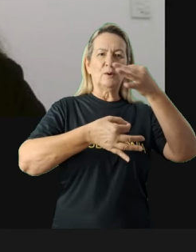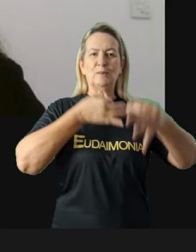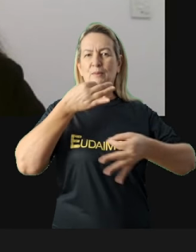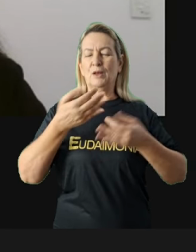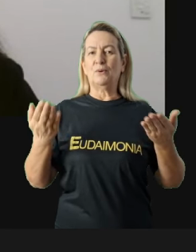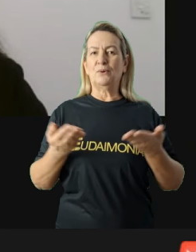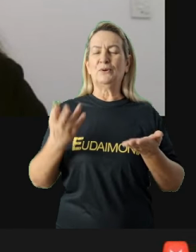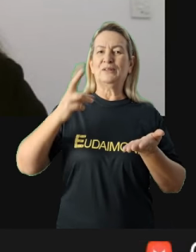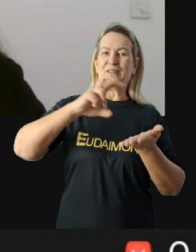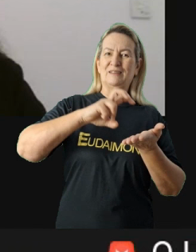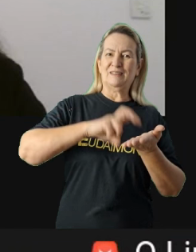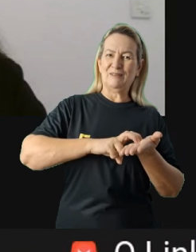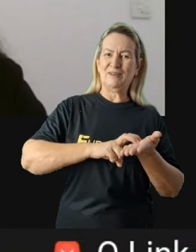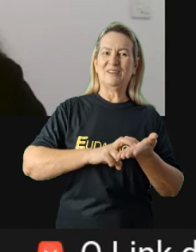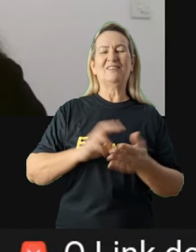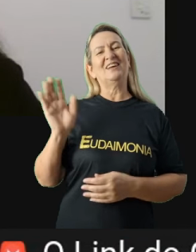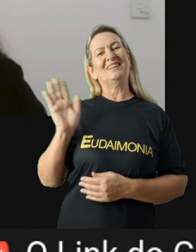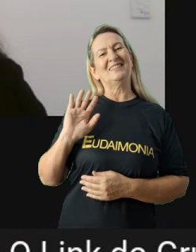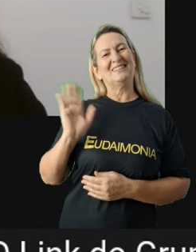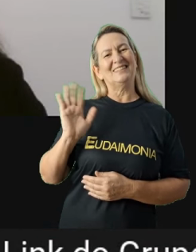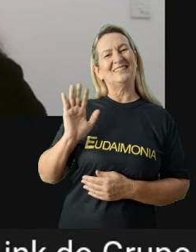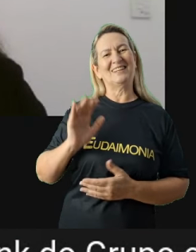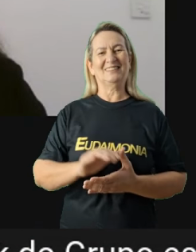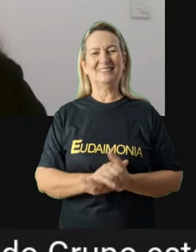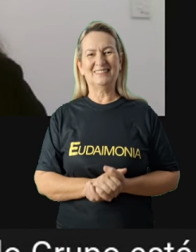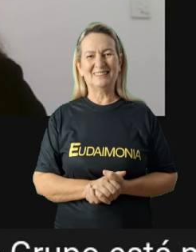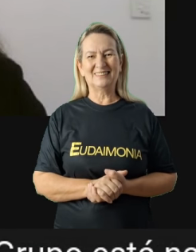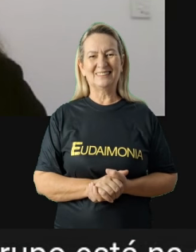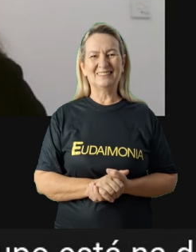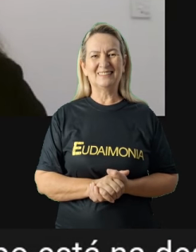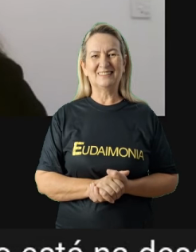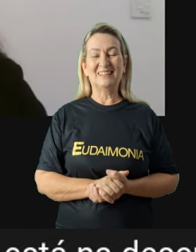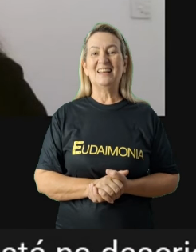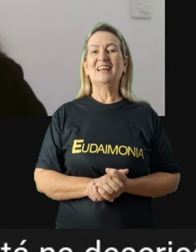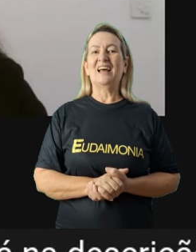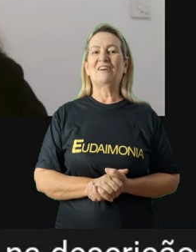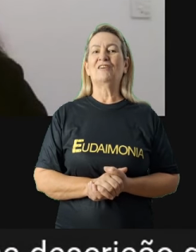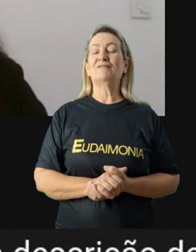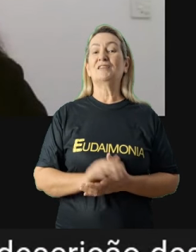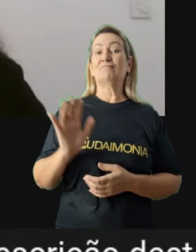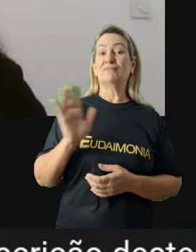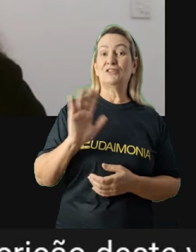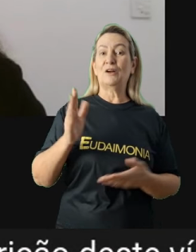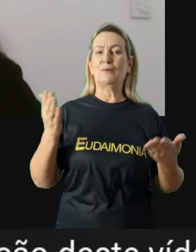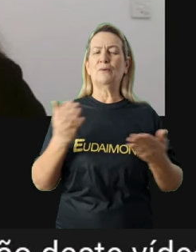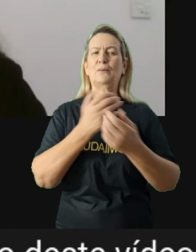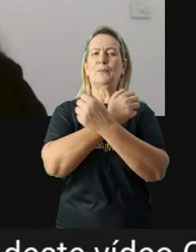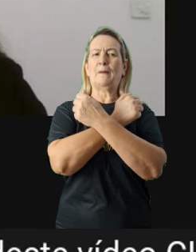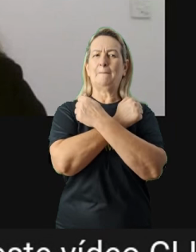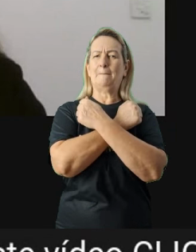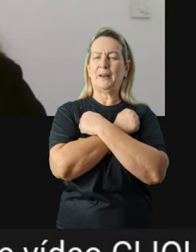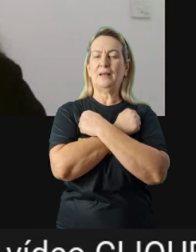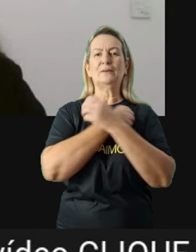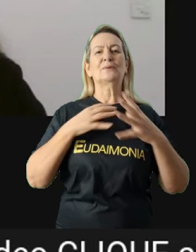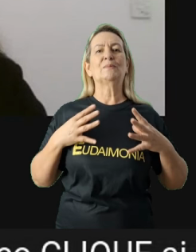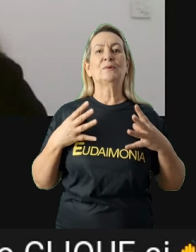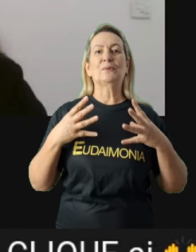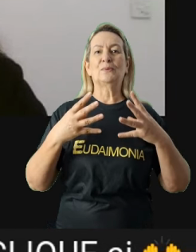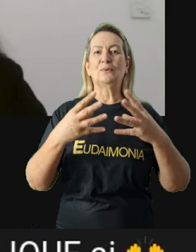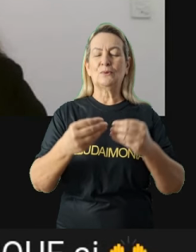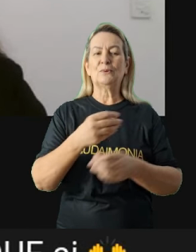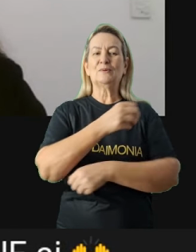a expertise e o ponto de vista de vocês. Eu fico muito agradecido. Então, agora é hora de vocês darem tchau. Agora é hora de vocês deixarem o seu